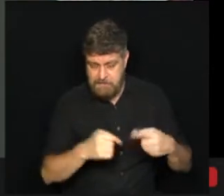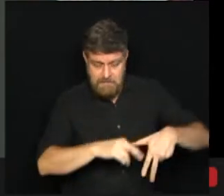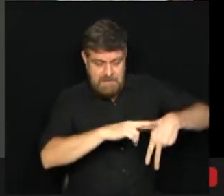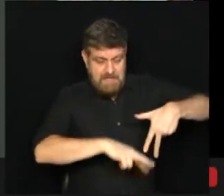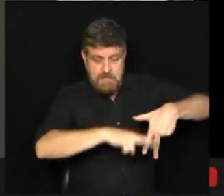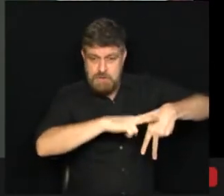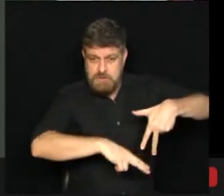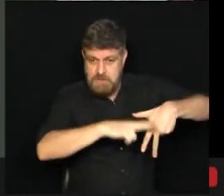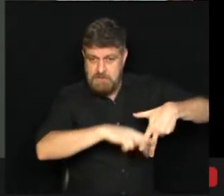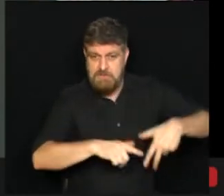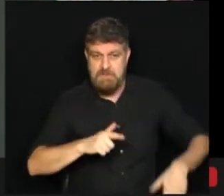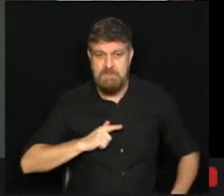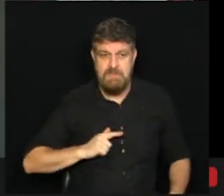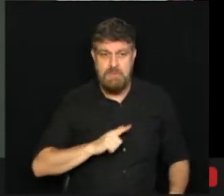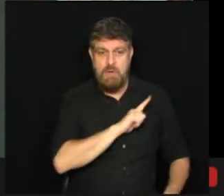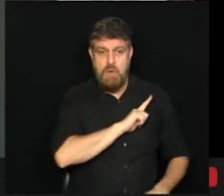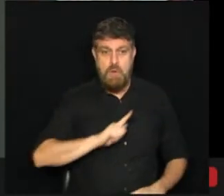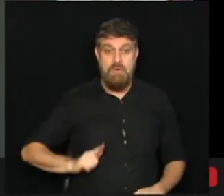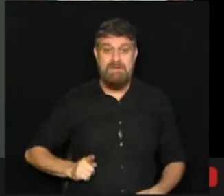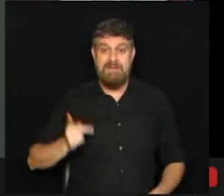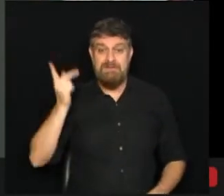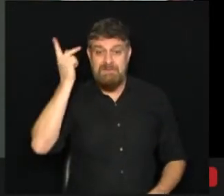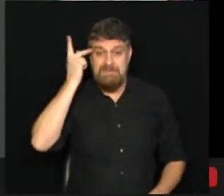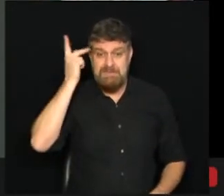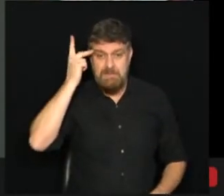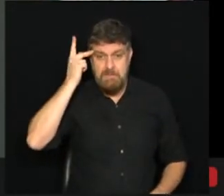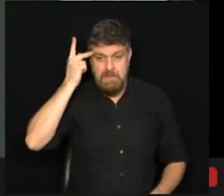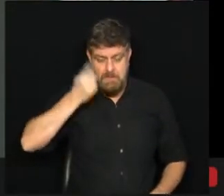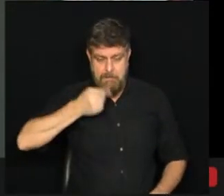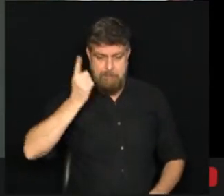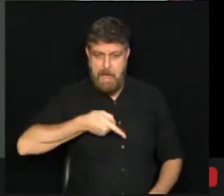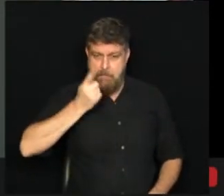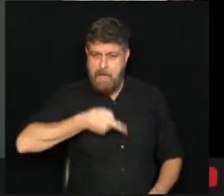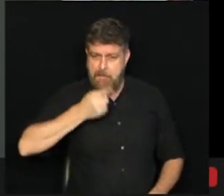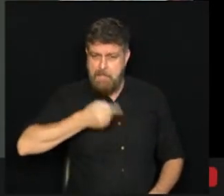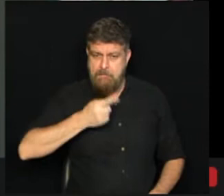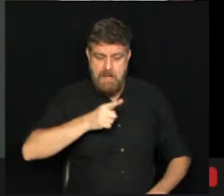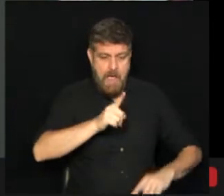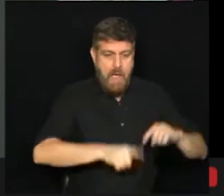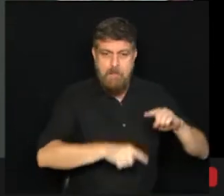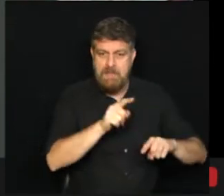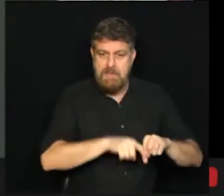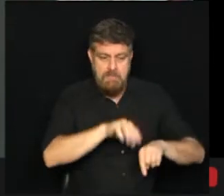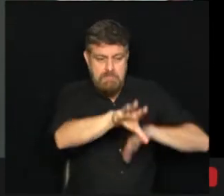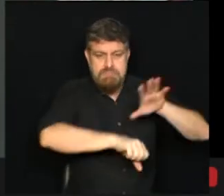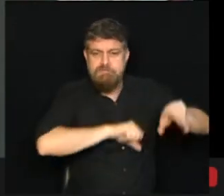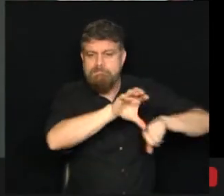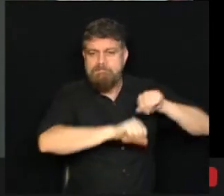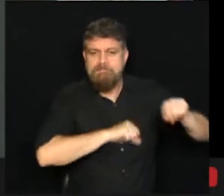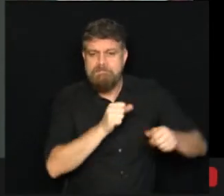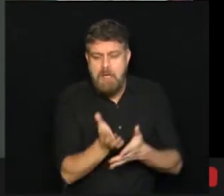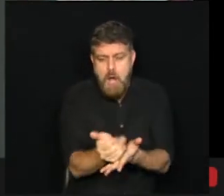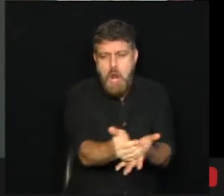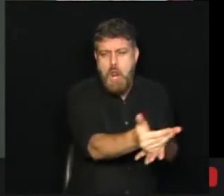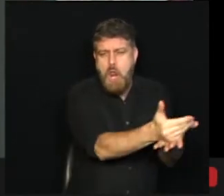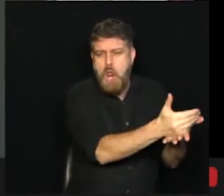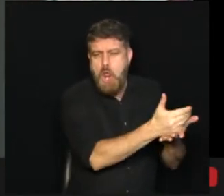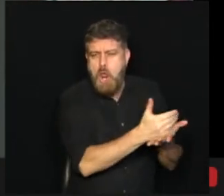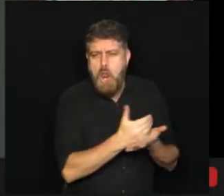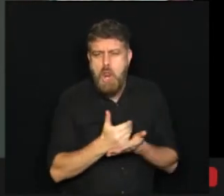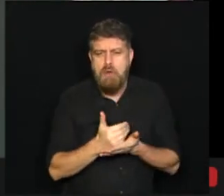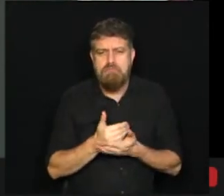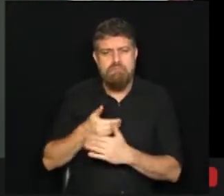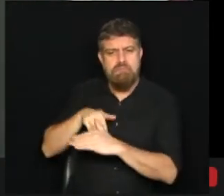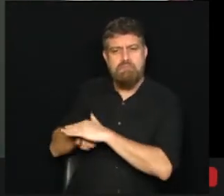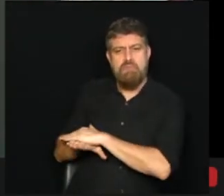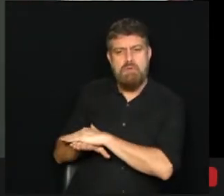determinação direta do governador do estado de São Paulo, esse material foi recolhido das escolas, sem que se explicasse as